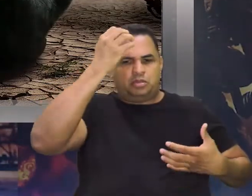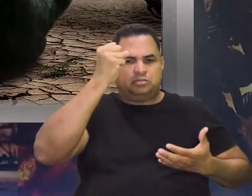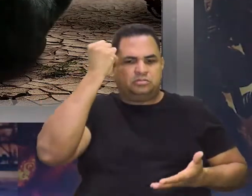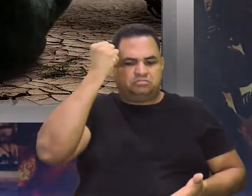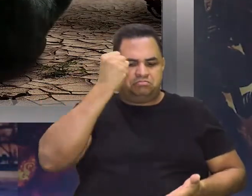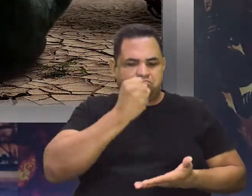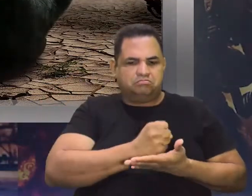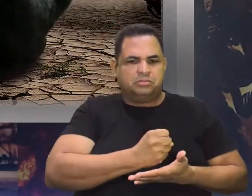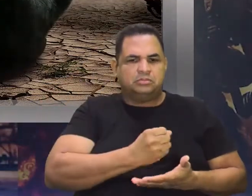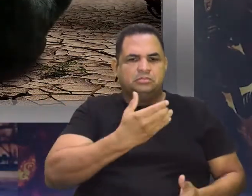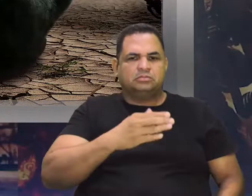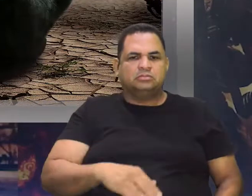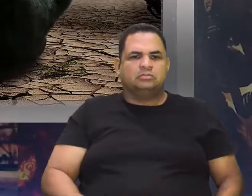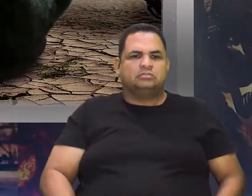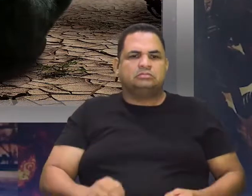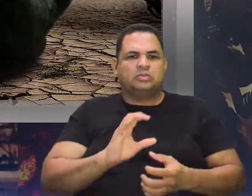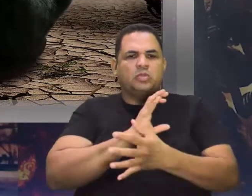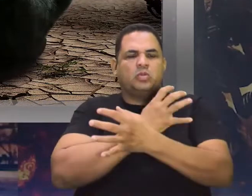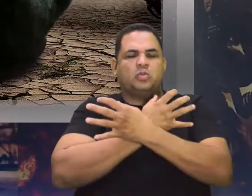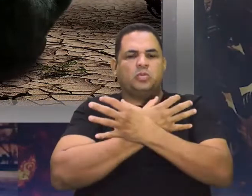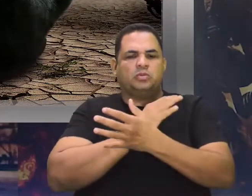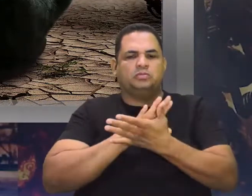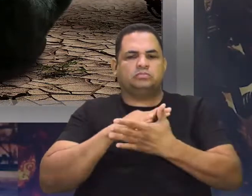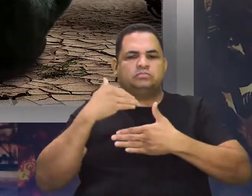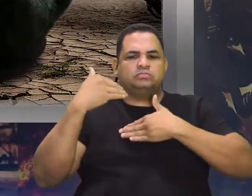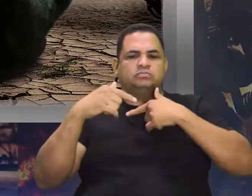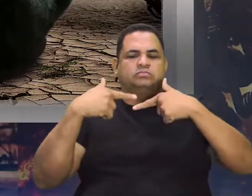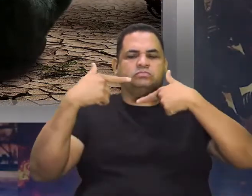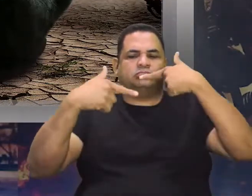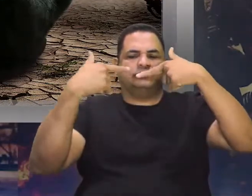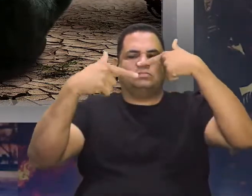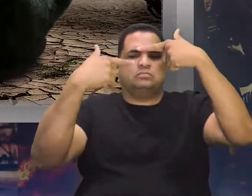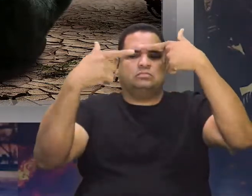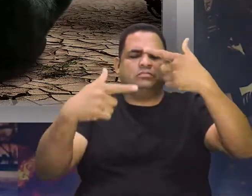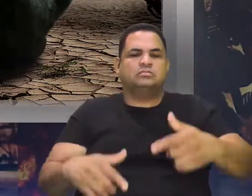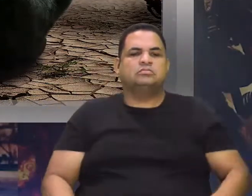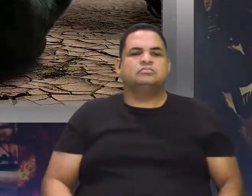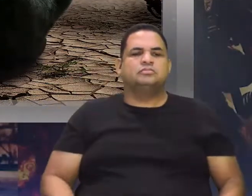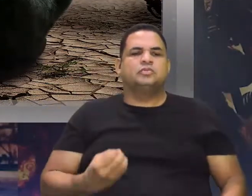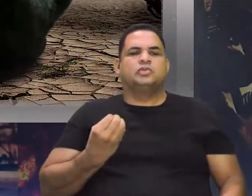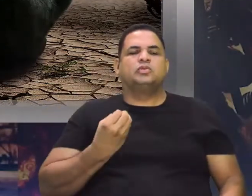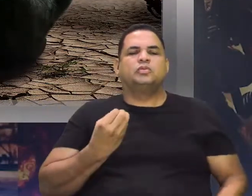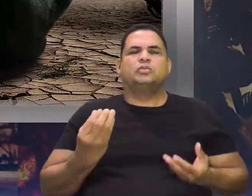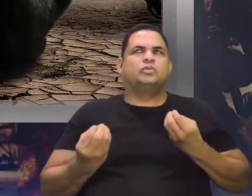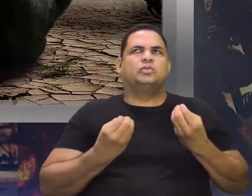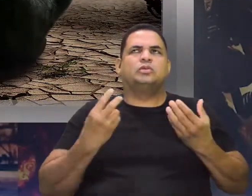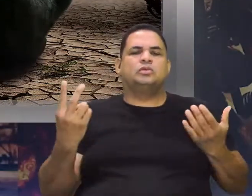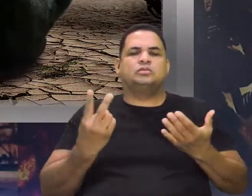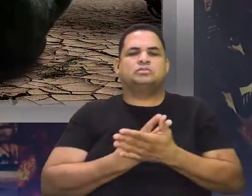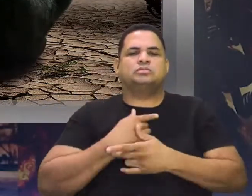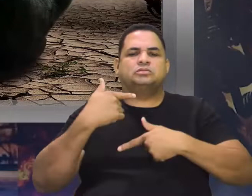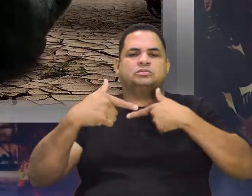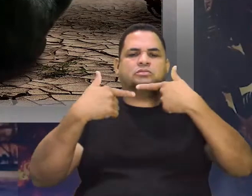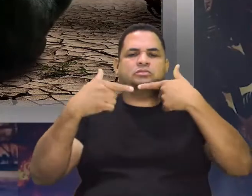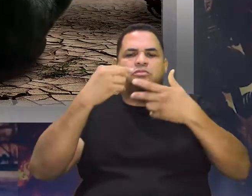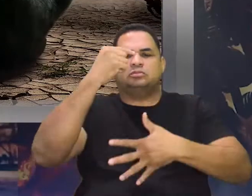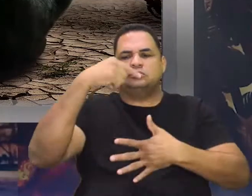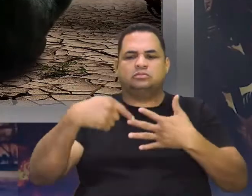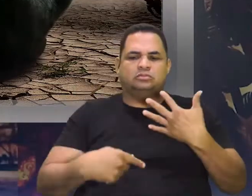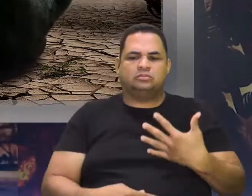osso. E essa evolução. Será como é que se deu essa evolução das